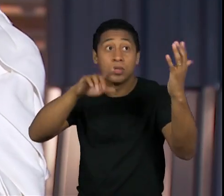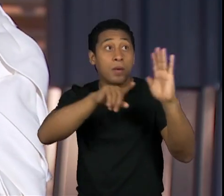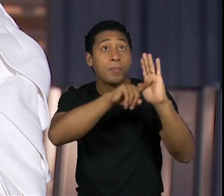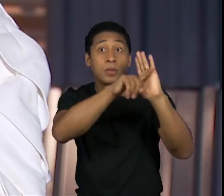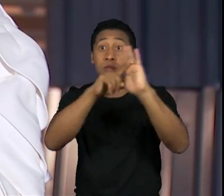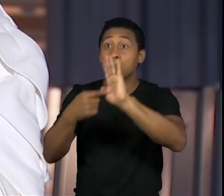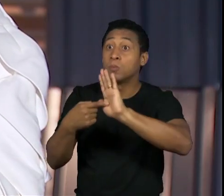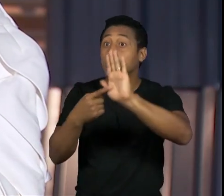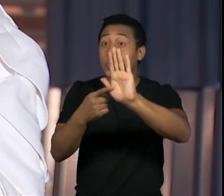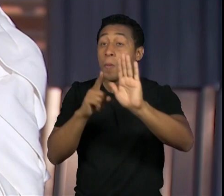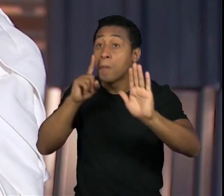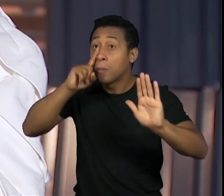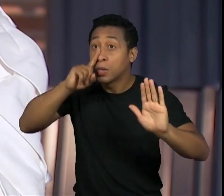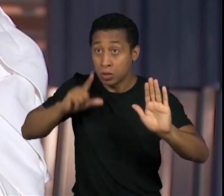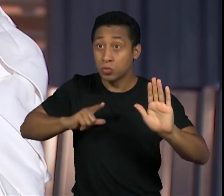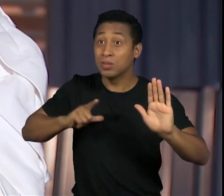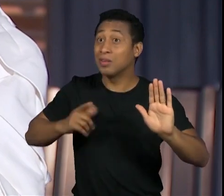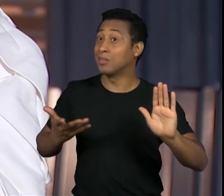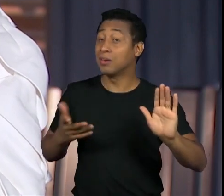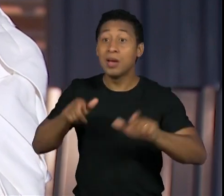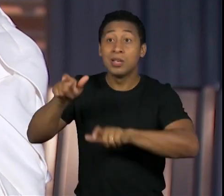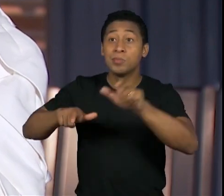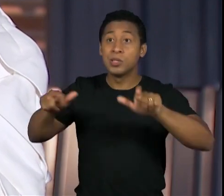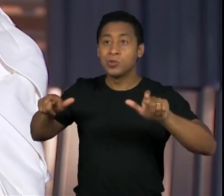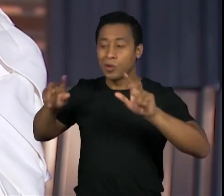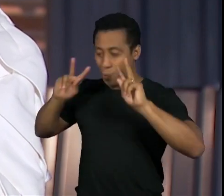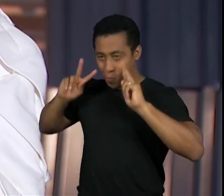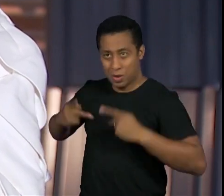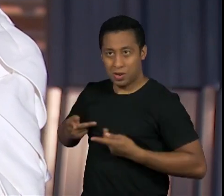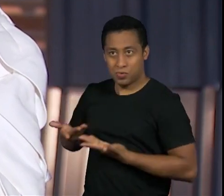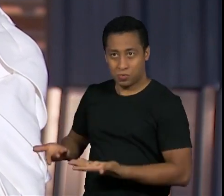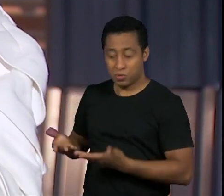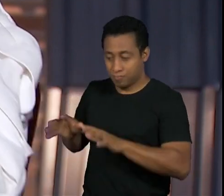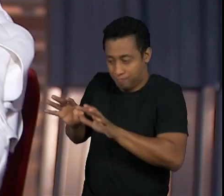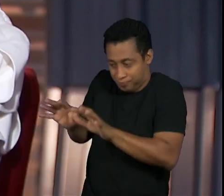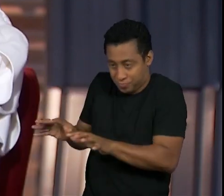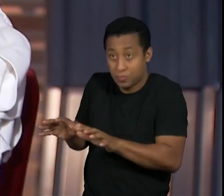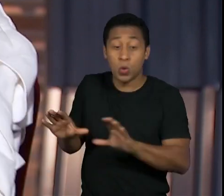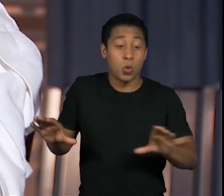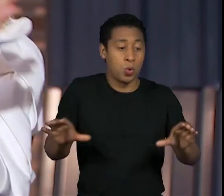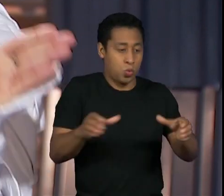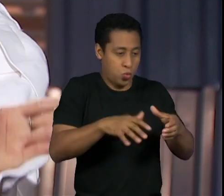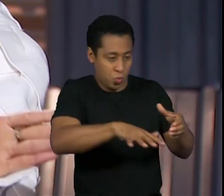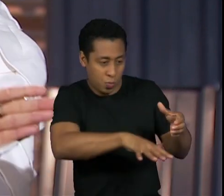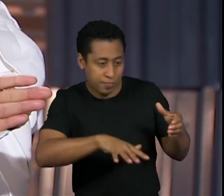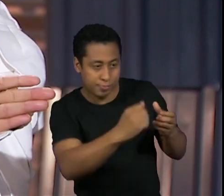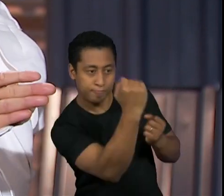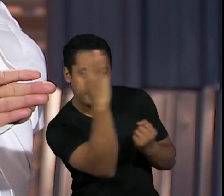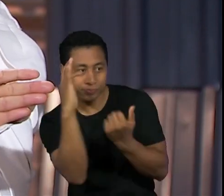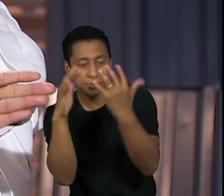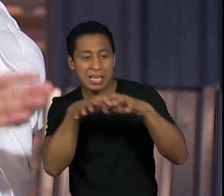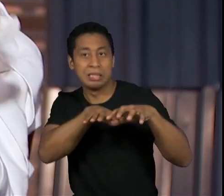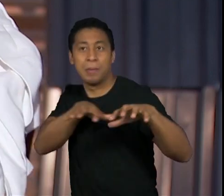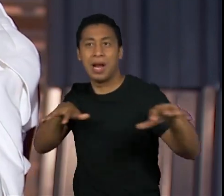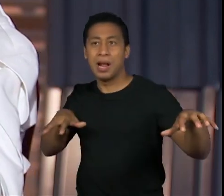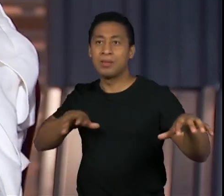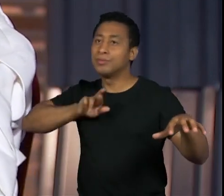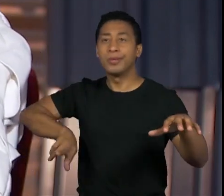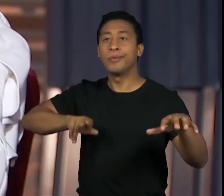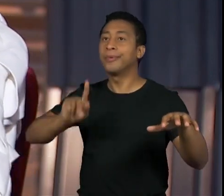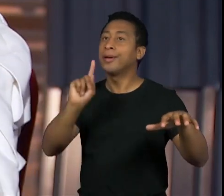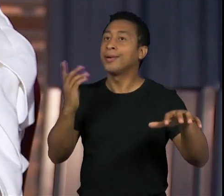a natureza e o meio ambiente é outra, né? De que lá na perspectiva darwinista, né?